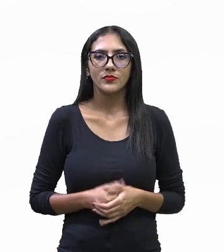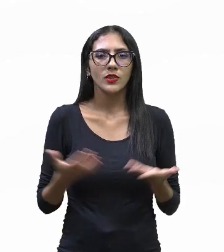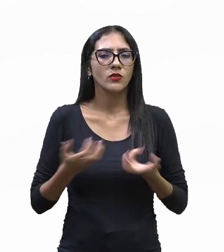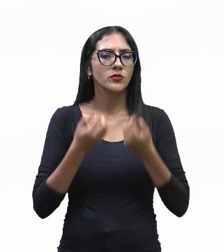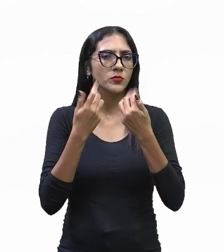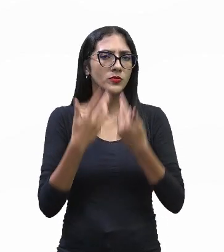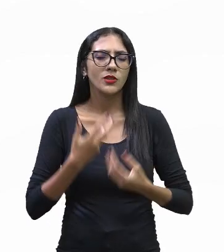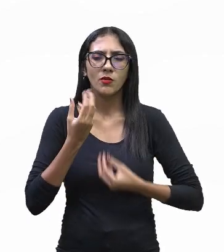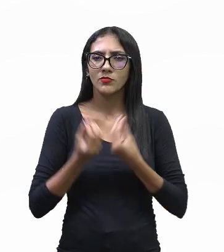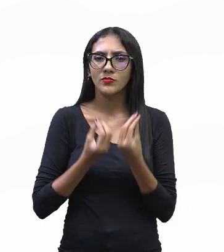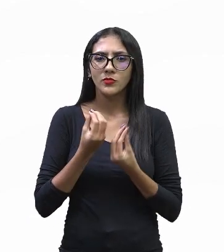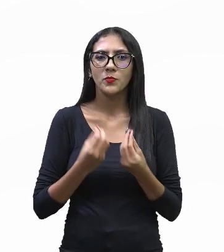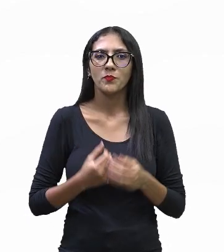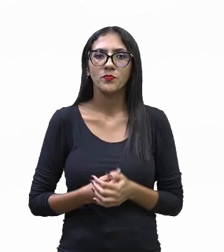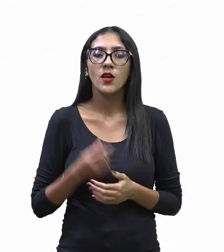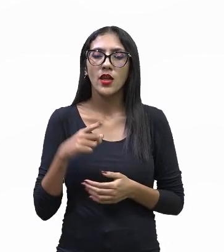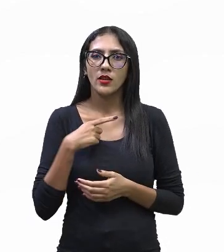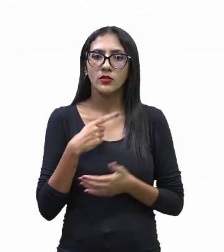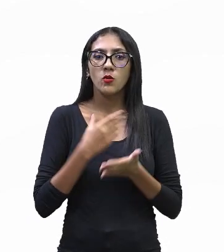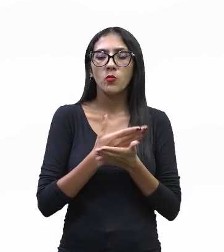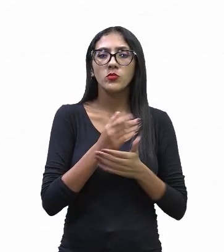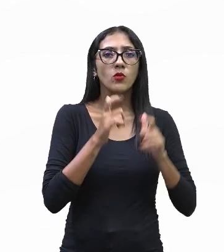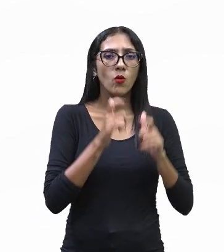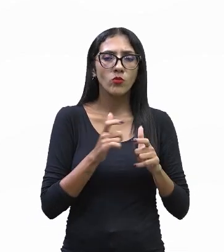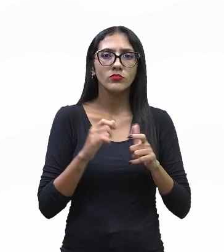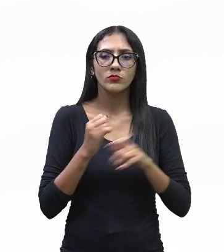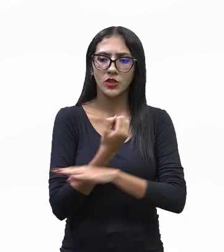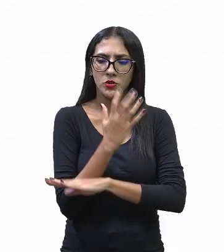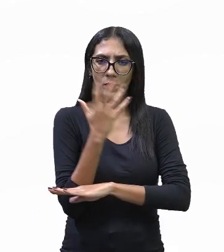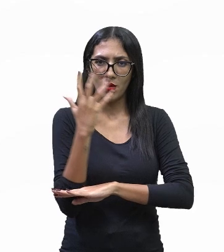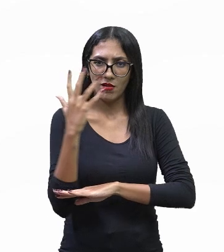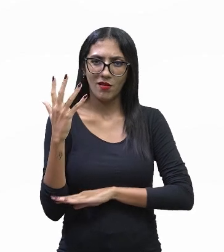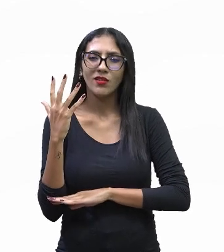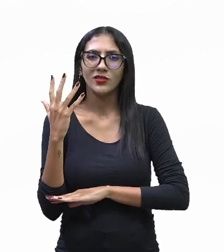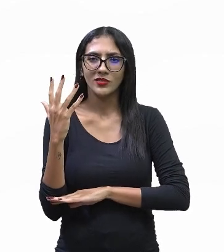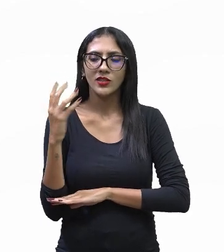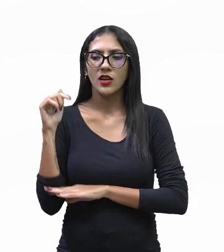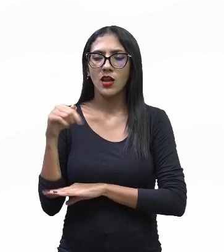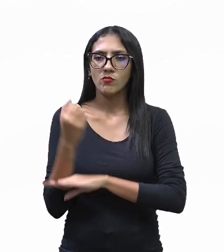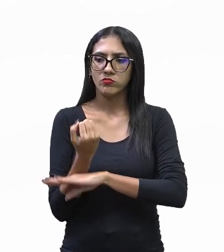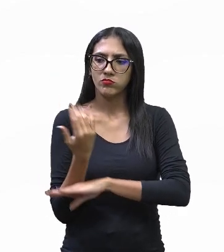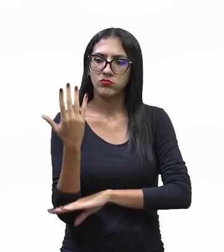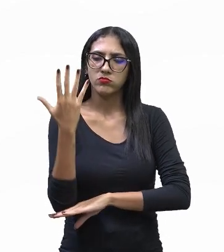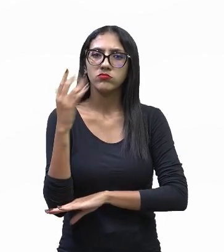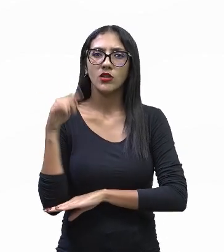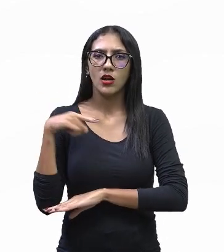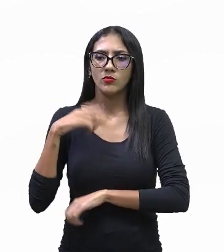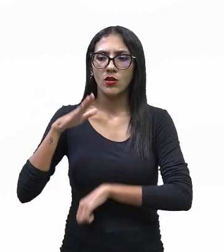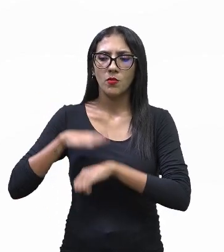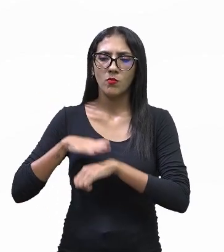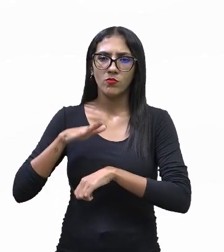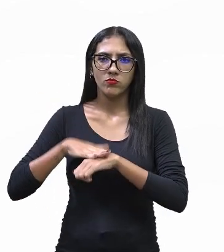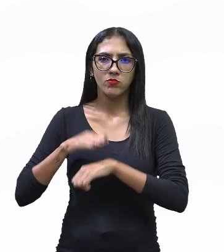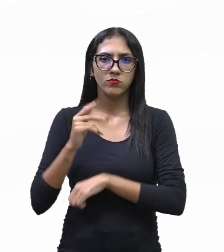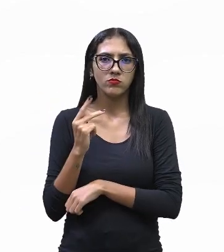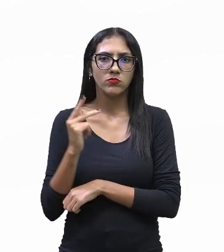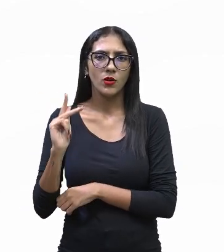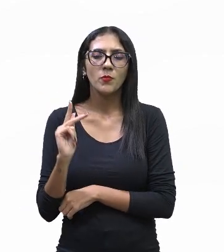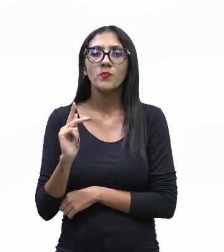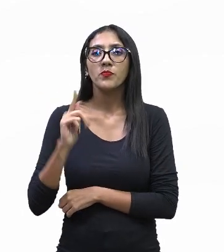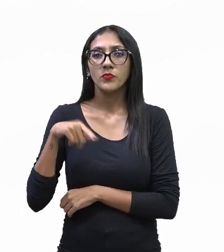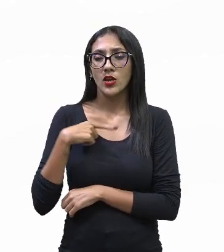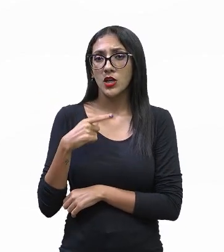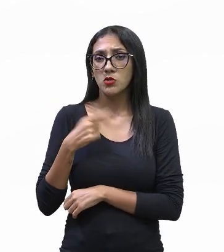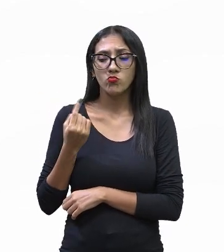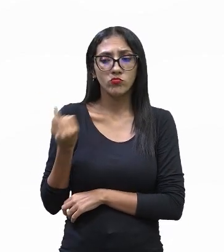do carbono, ele tem início nas plantas, como eu já comentei, que são seres autótrofos, né, ou seja, são aqueles seres